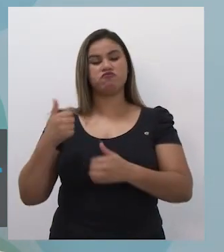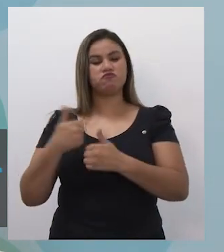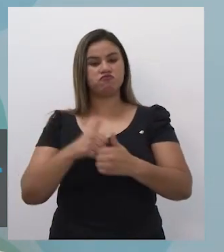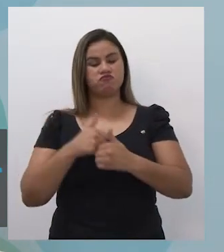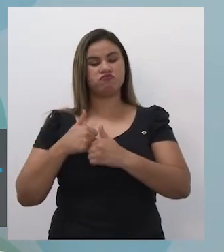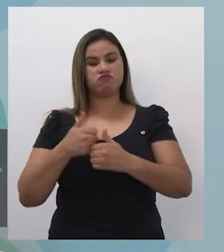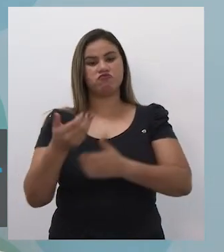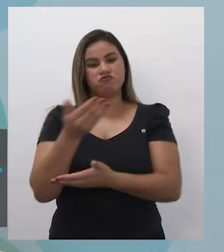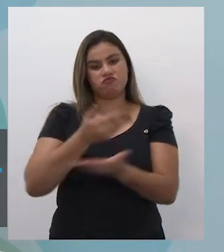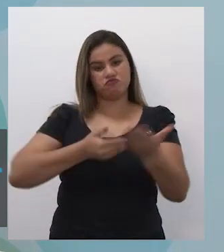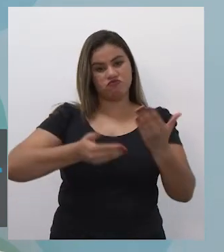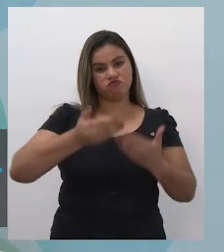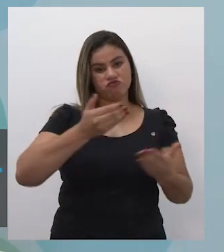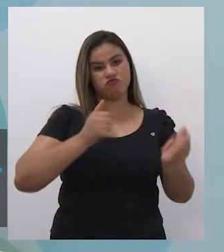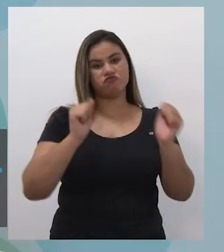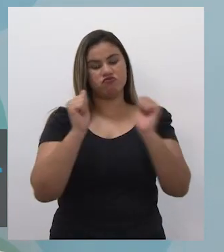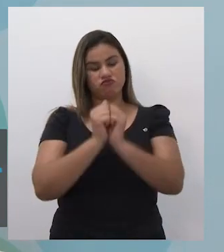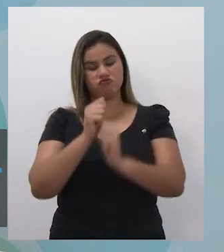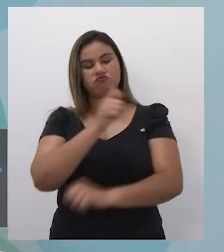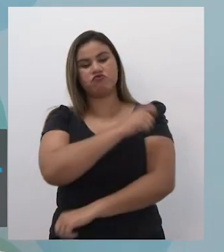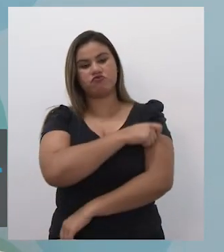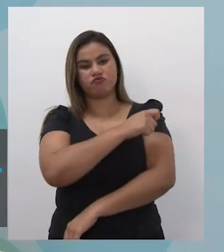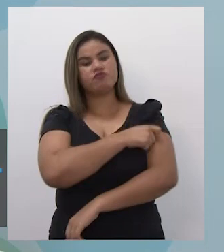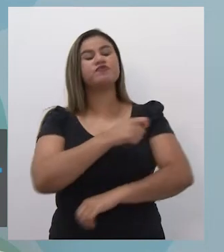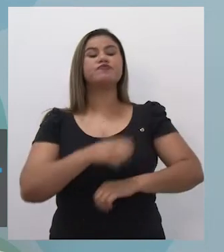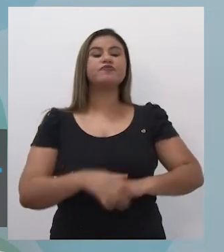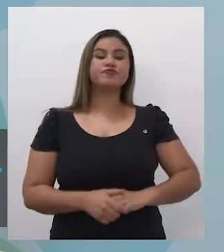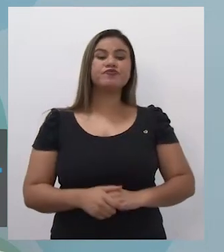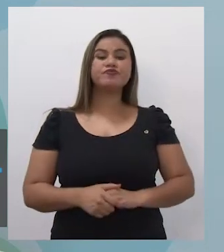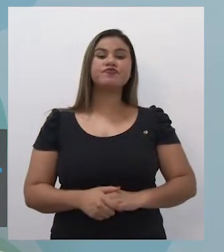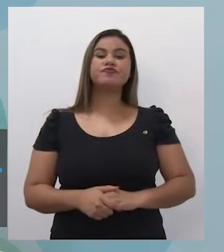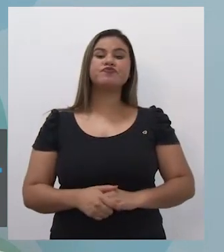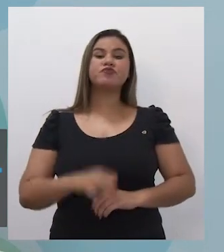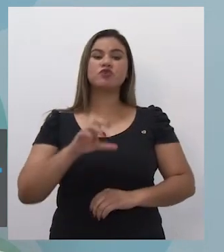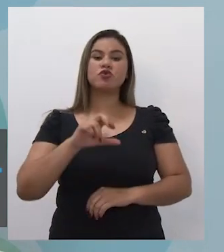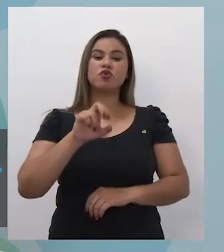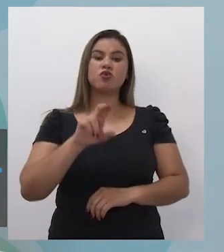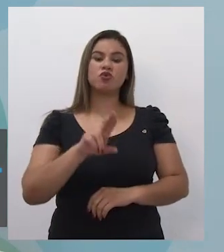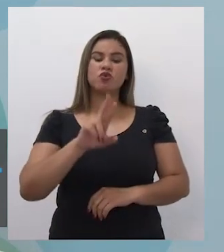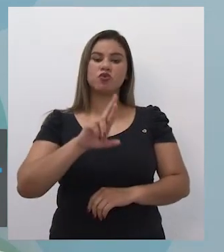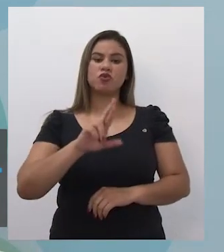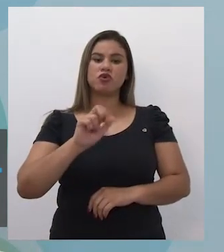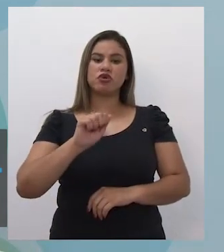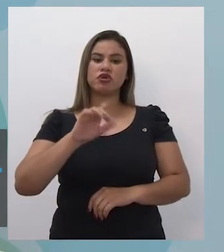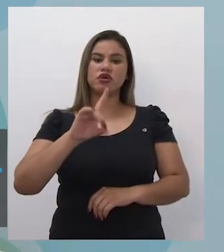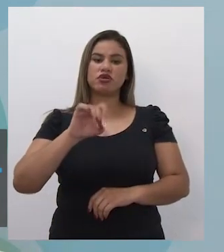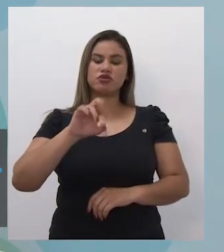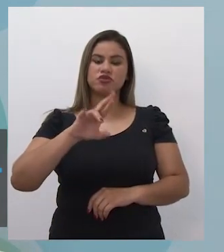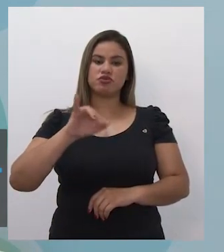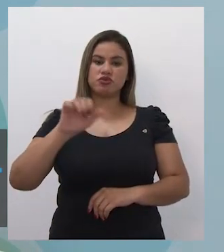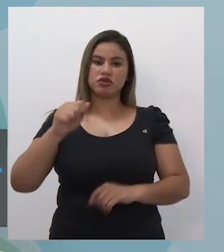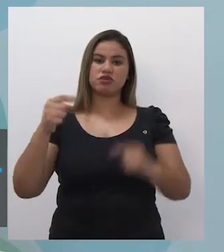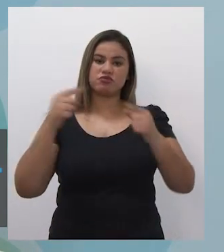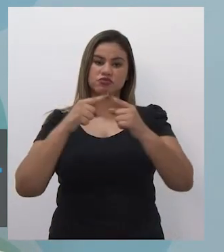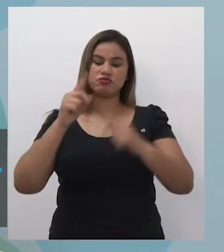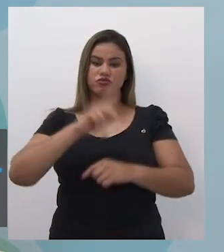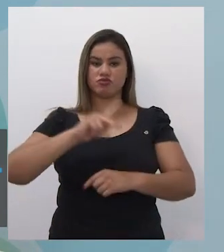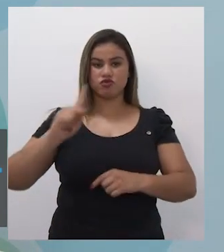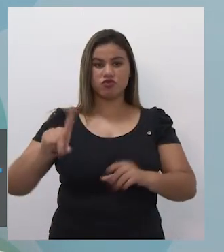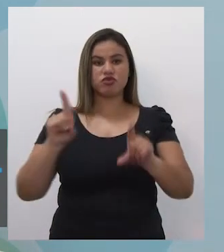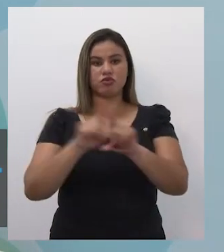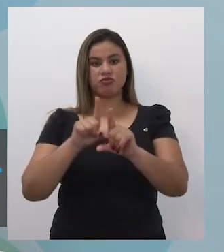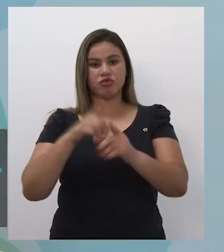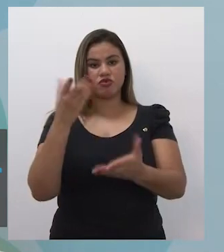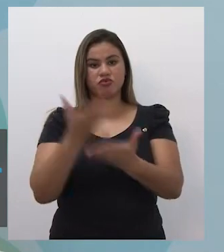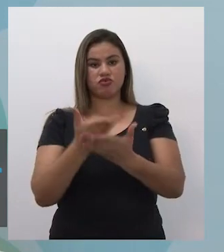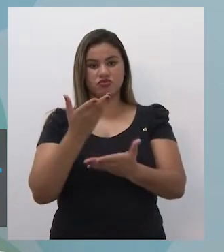do professor junto com esses estudantes, a questão da curadoria, tanto do professor quanto do estudante, e sem dúvida